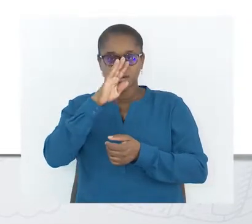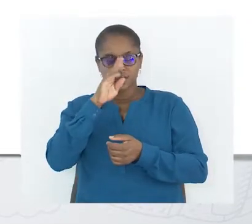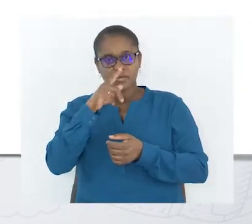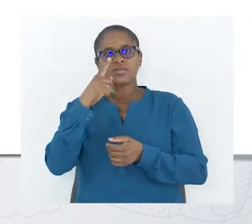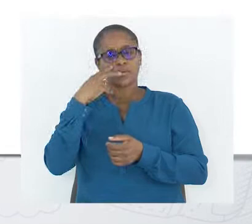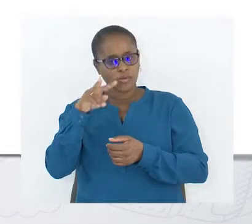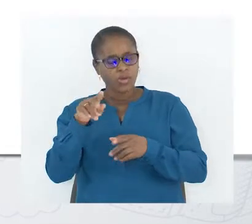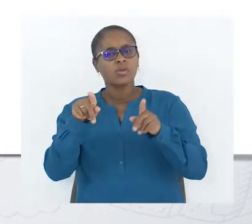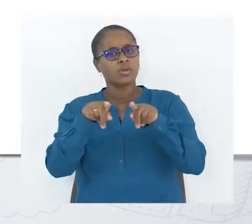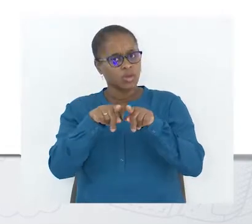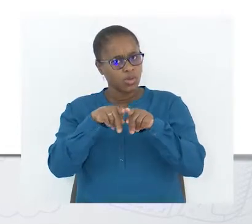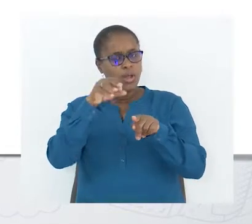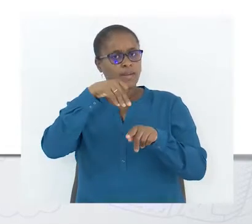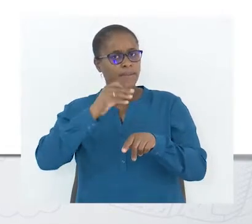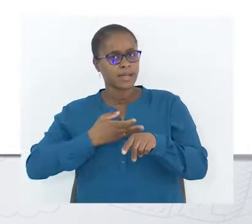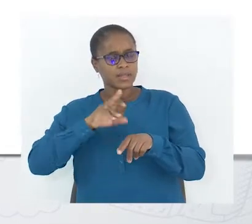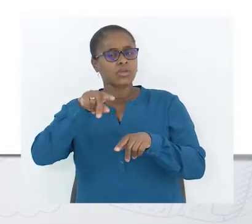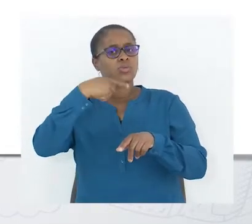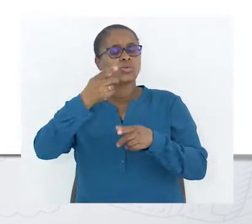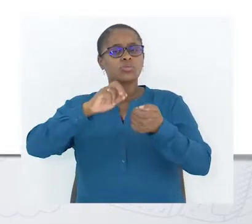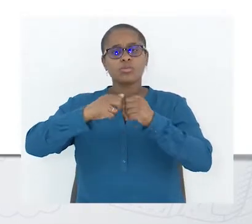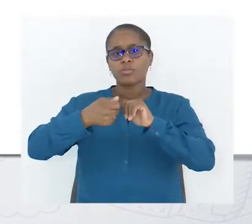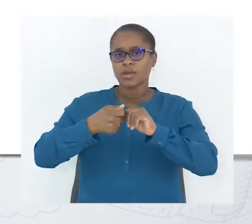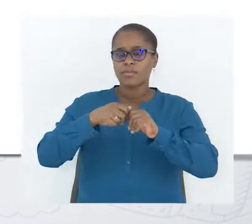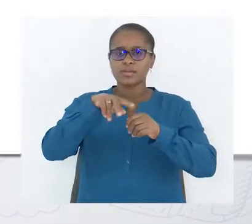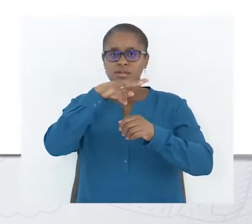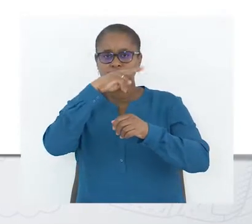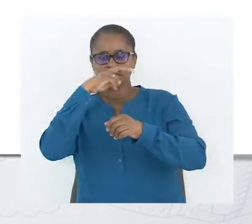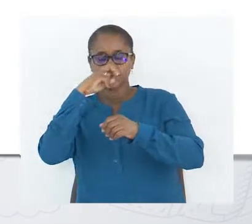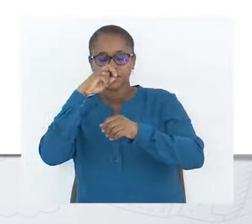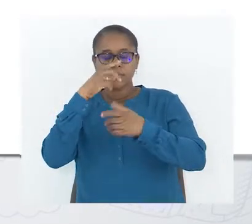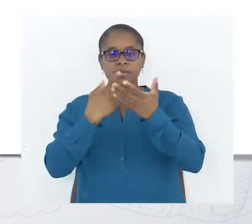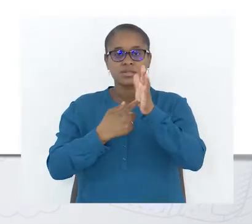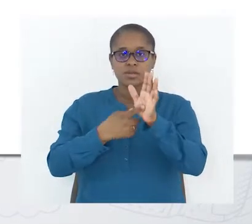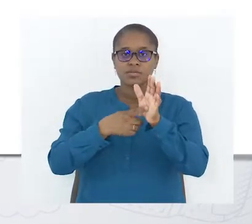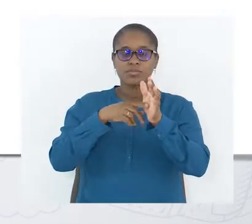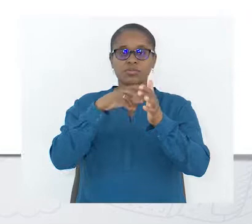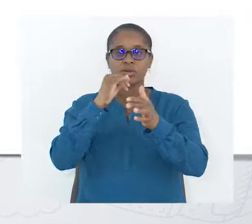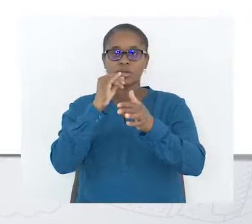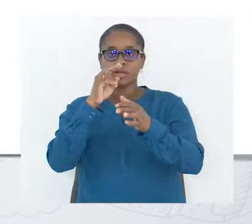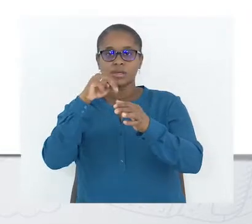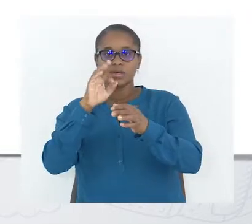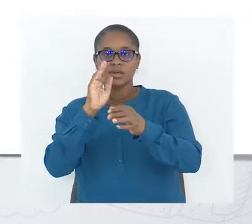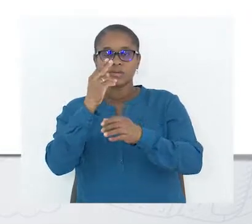mesmo padrão de outros problemas respiratórios, como influenza, por exemplo,